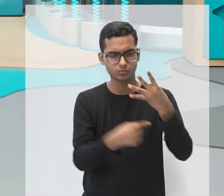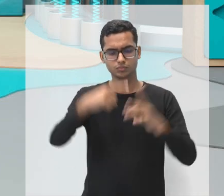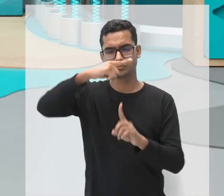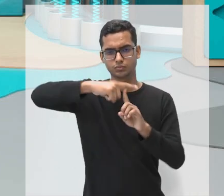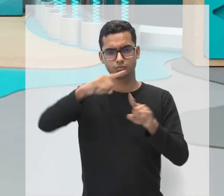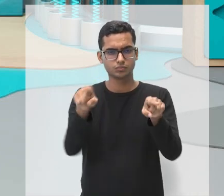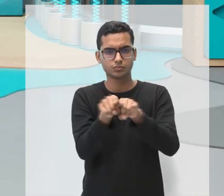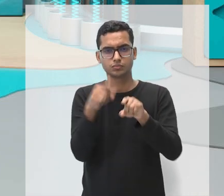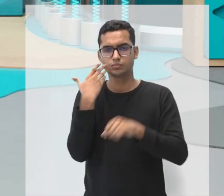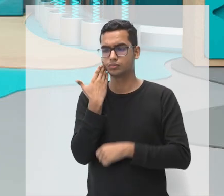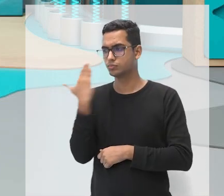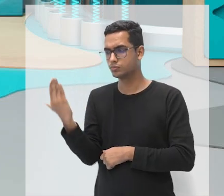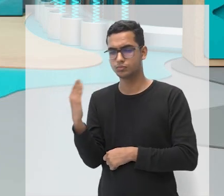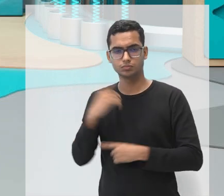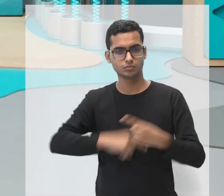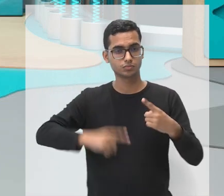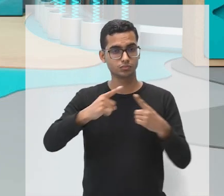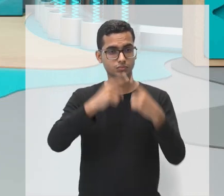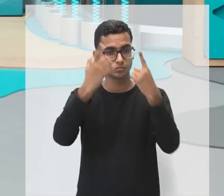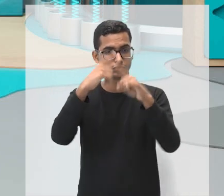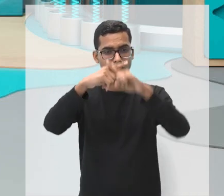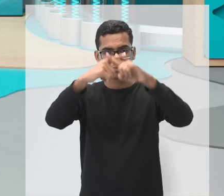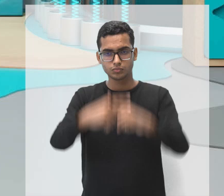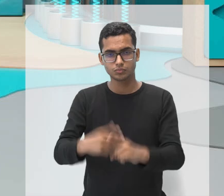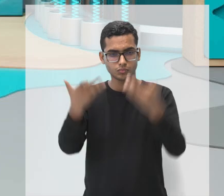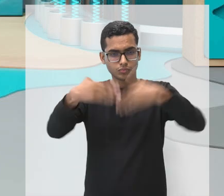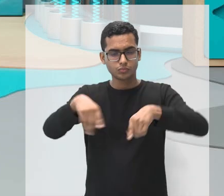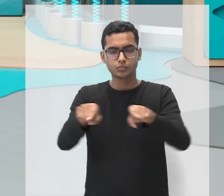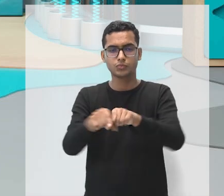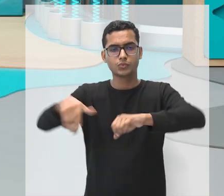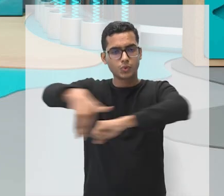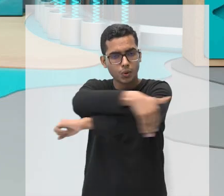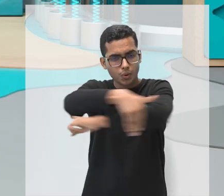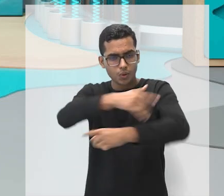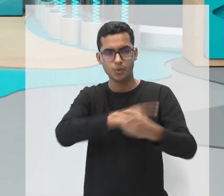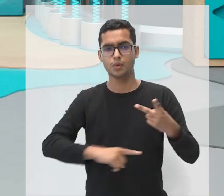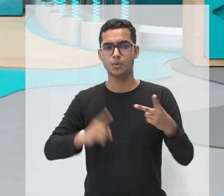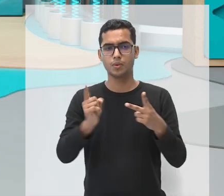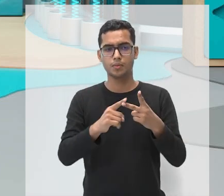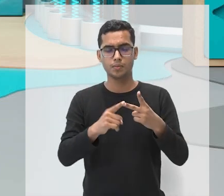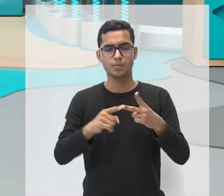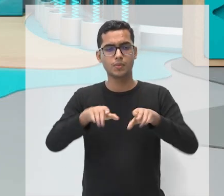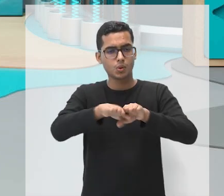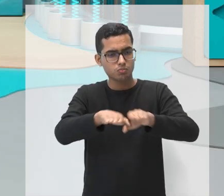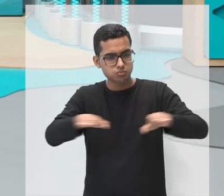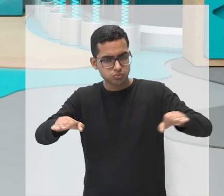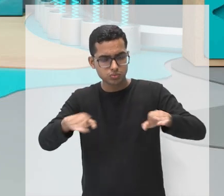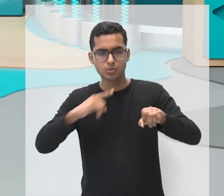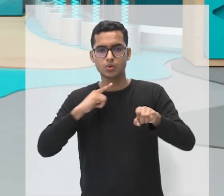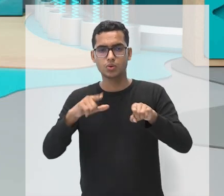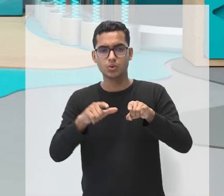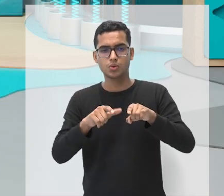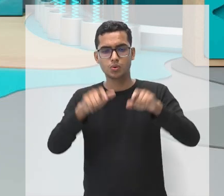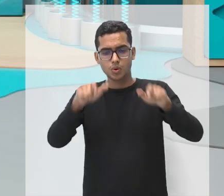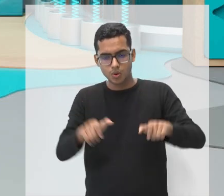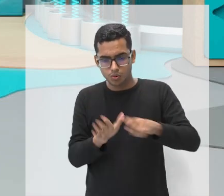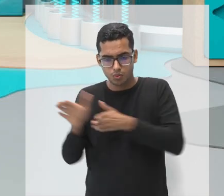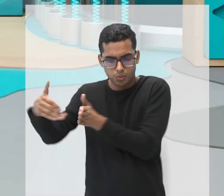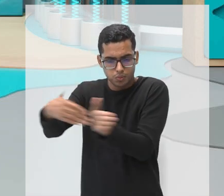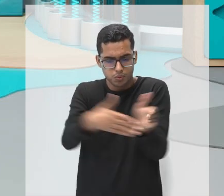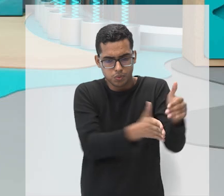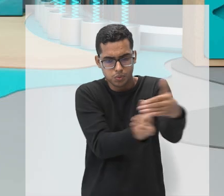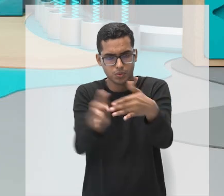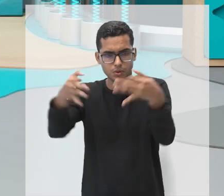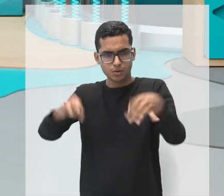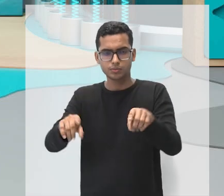as provas de estradas, as provas em pistas, as provas de montanha e a BMX,